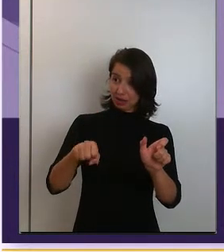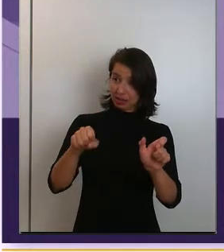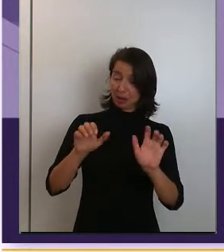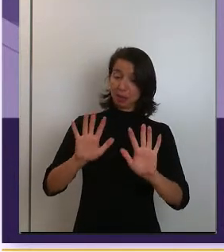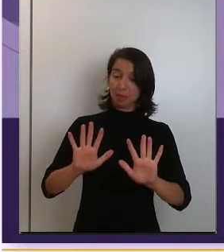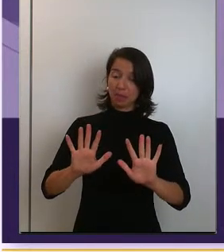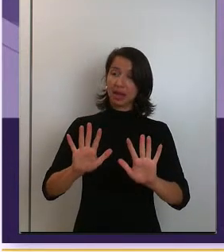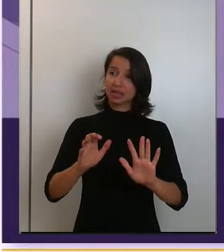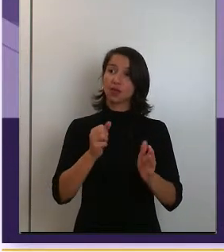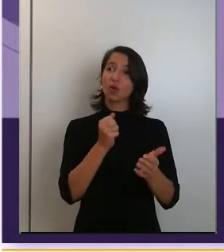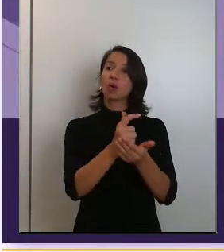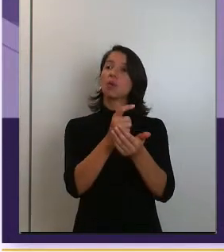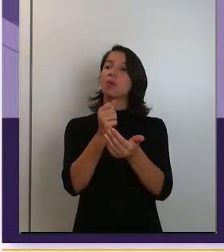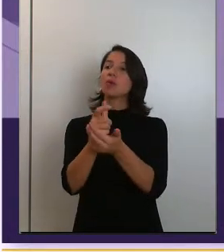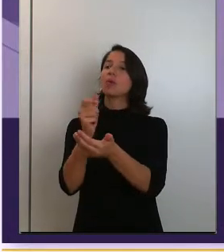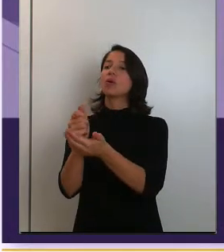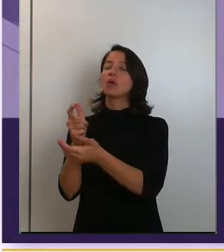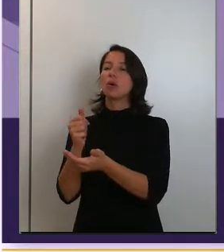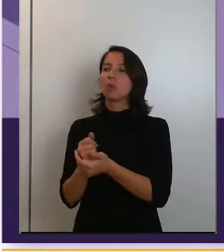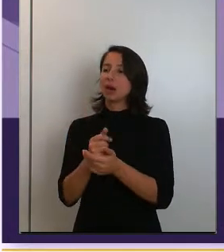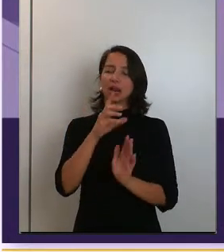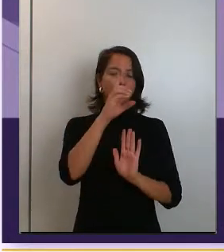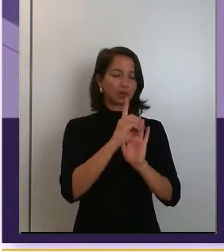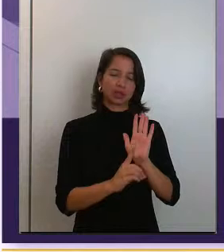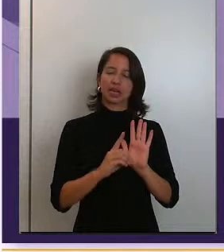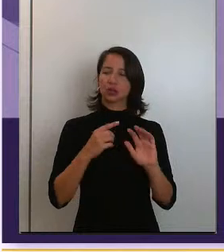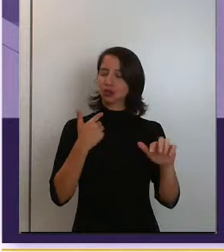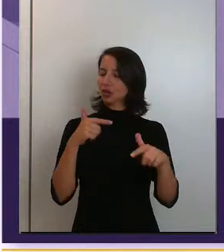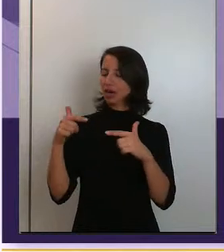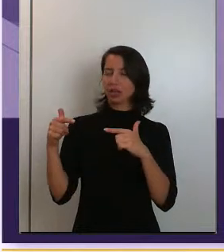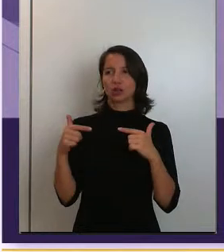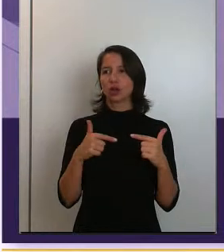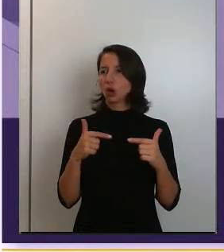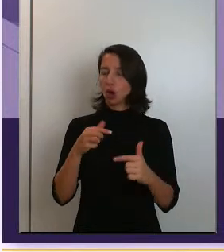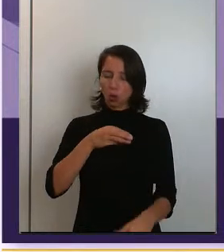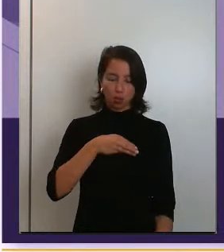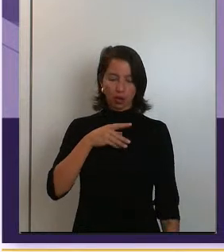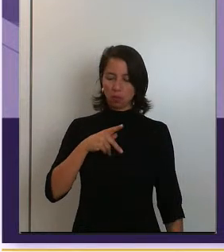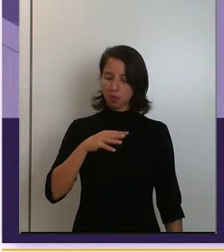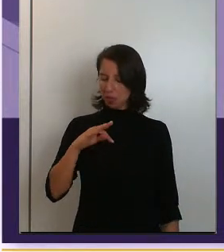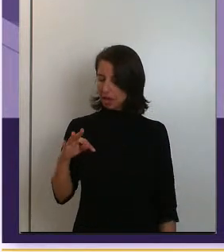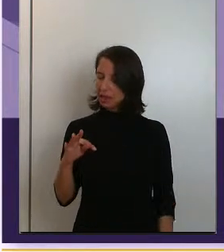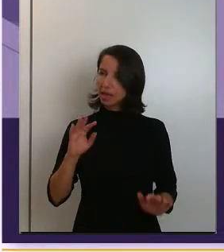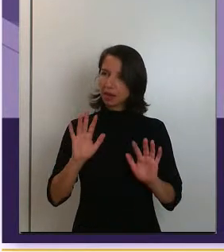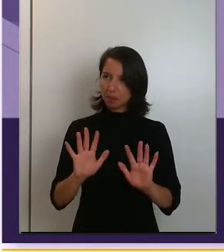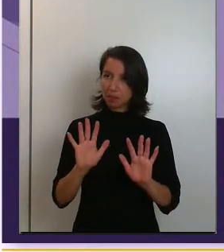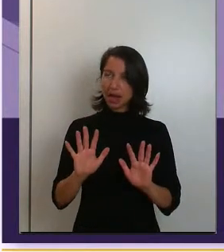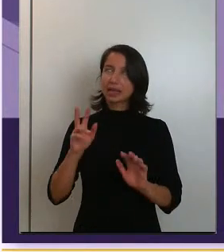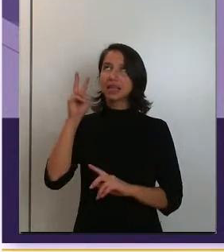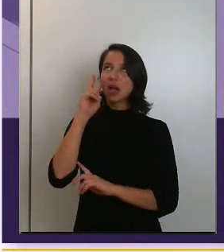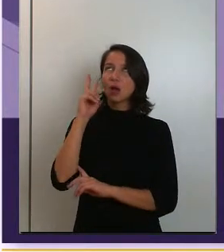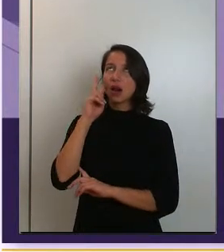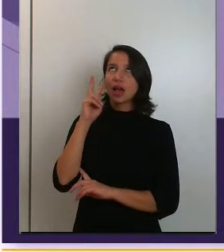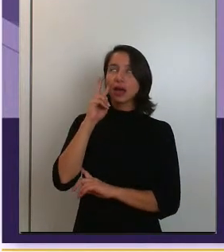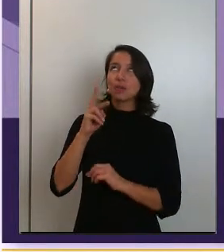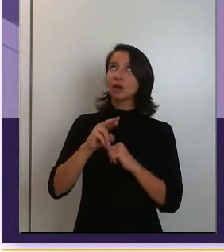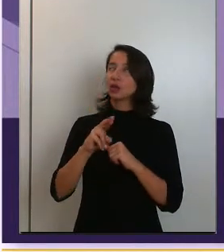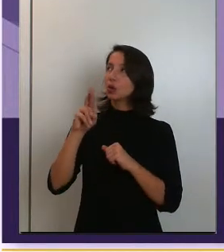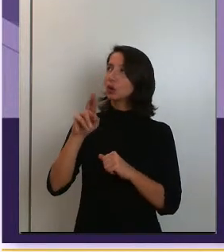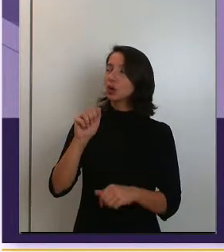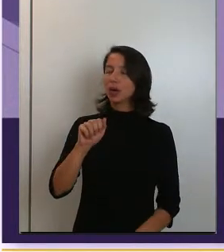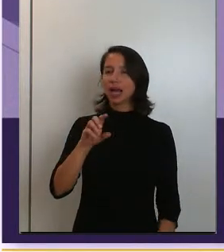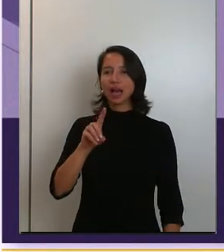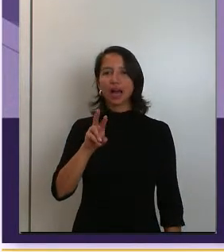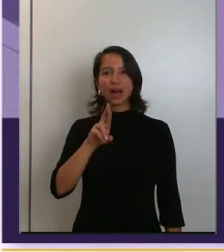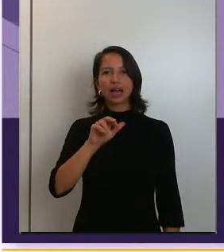não diz respeito ao direito do trabalho, não caberia aí uma atuação do MPT. Mas eu lembro, doutora Adriane, doutora Edilene, que nós